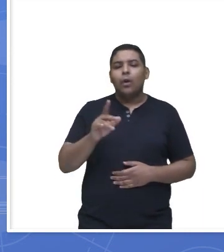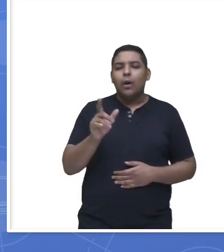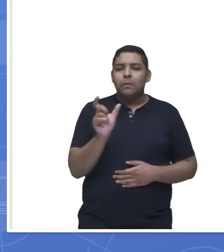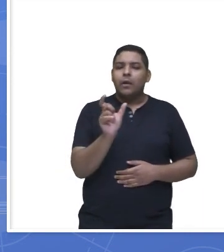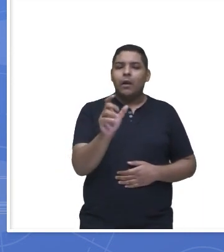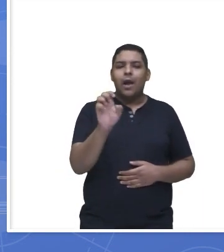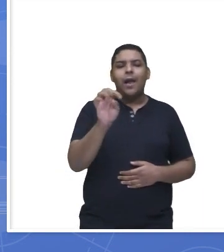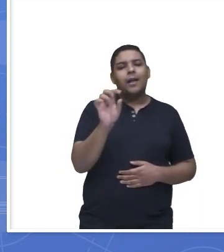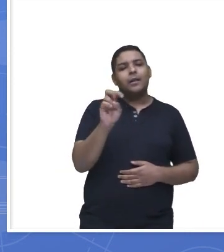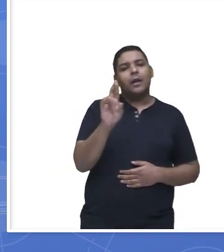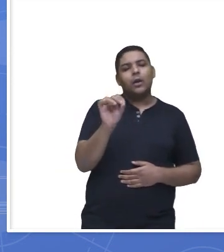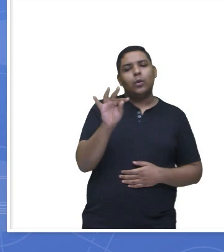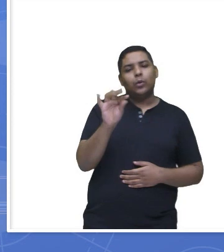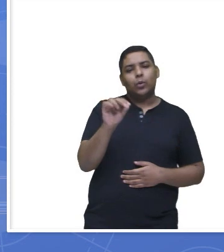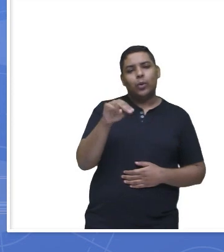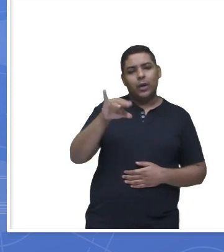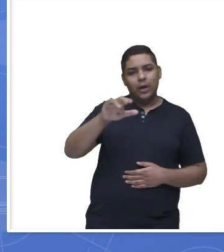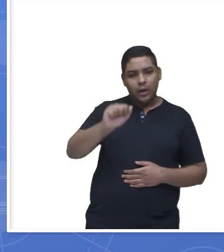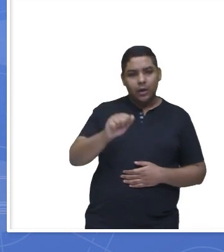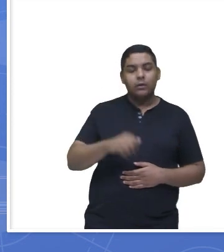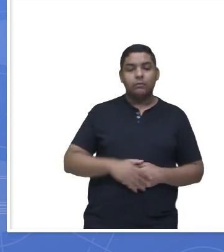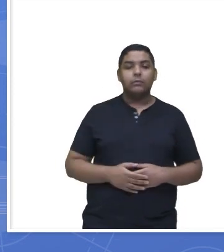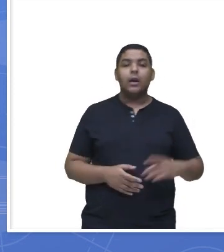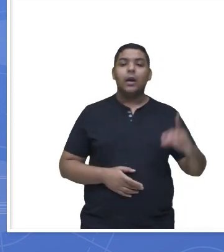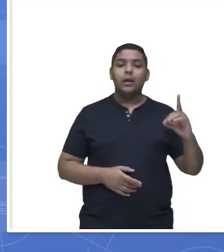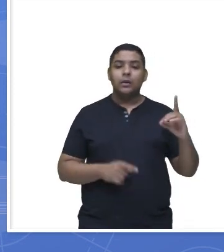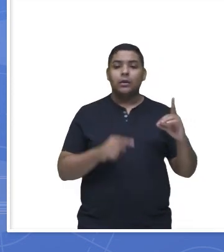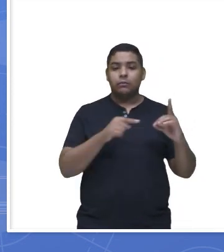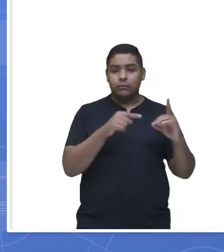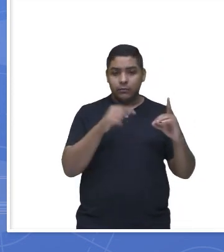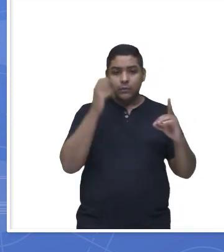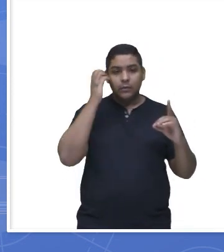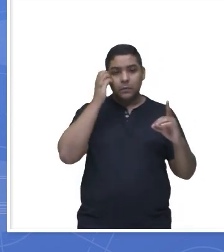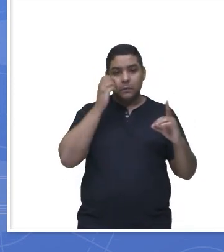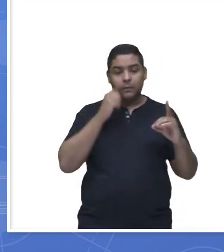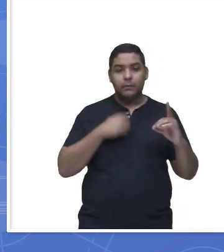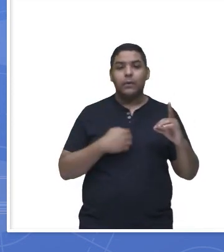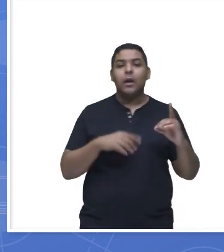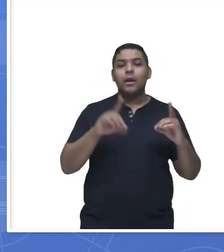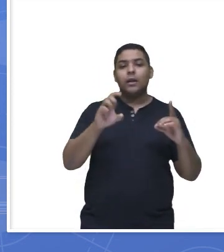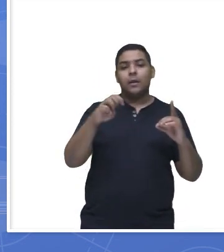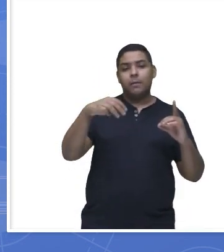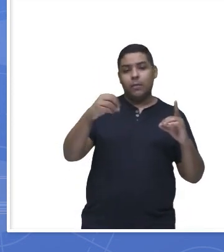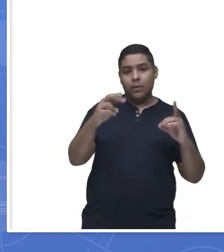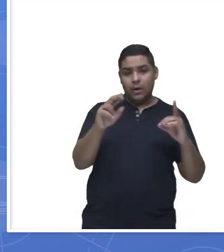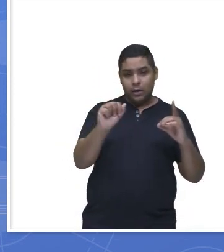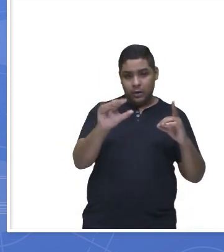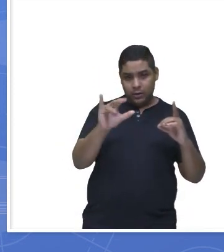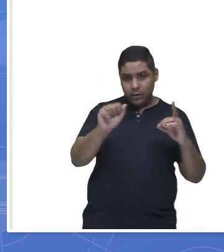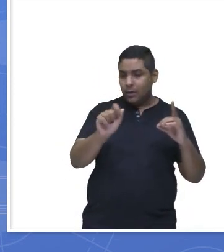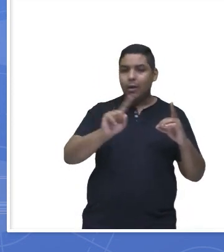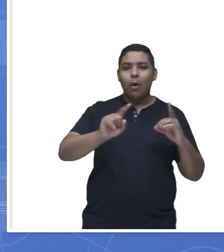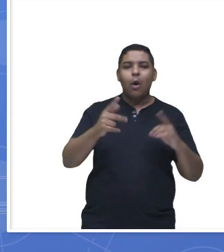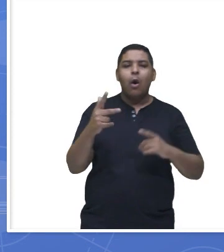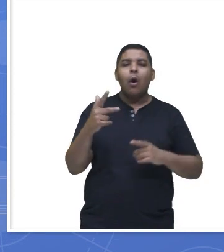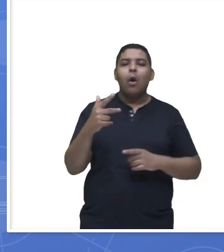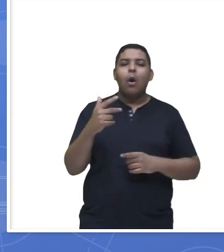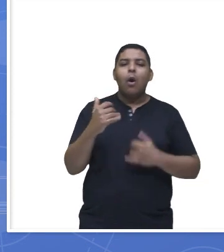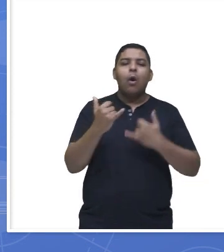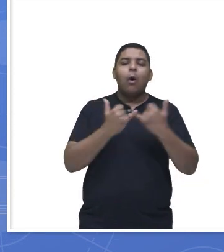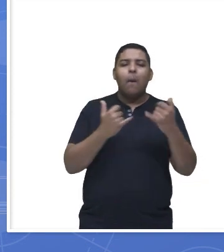heterotônica. Na letra D, nós temos democracia não combina com demagogia. Aqui, ó,